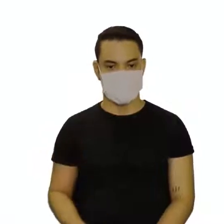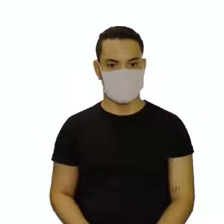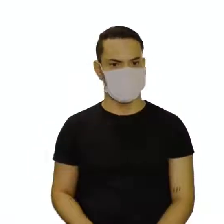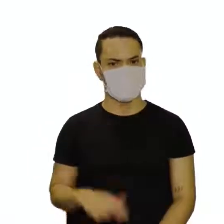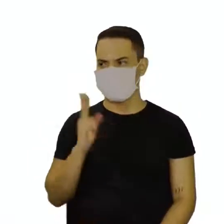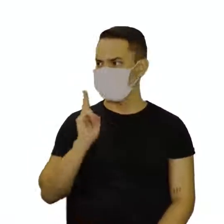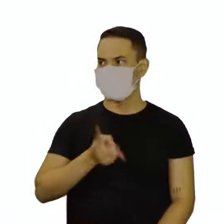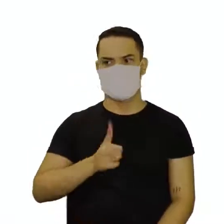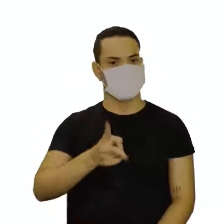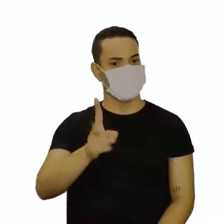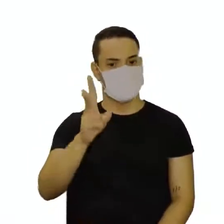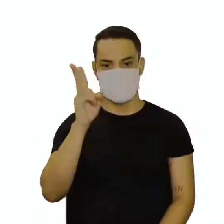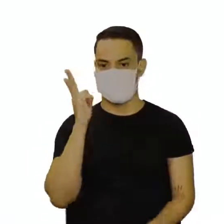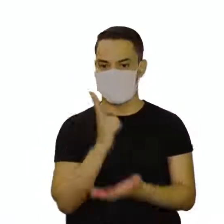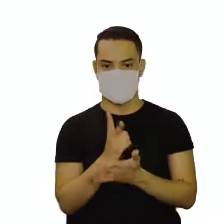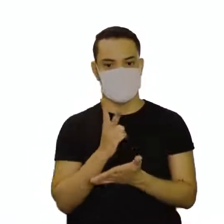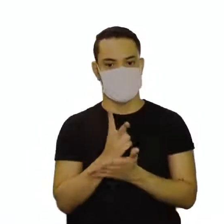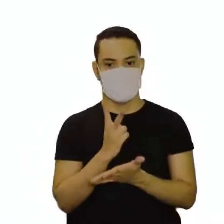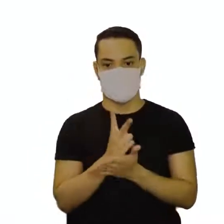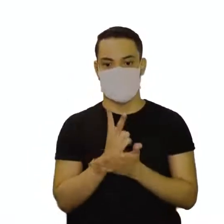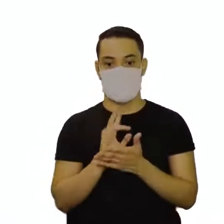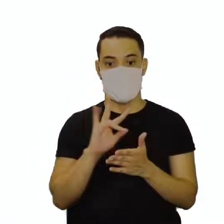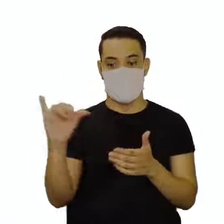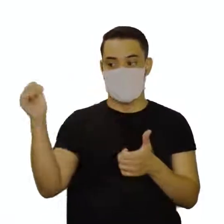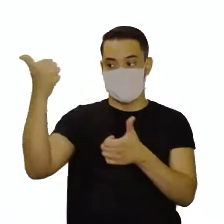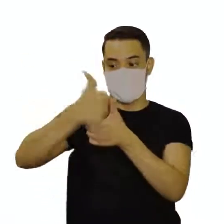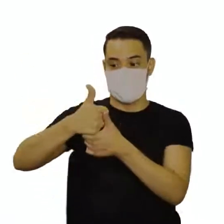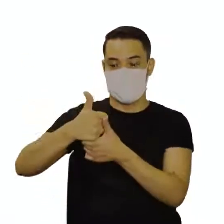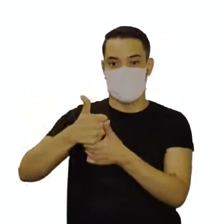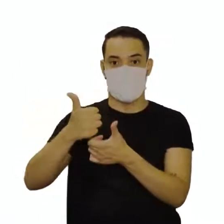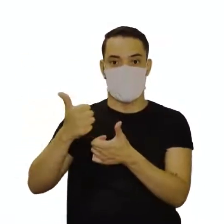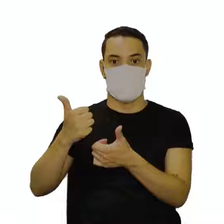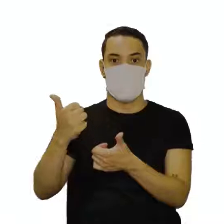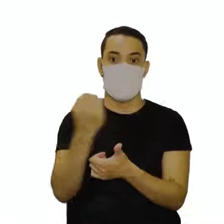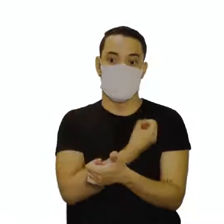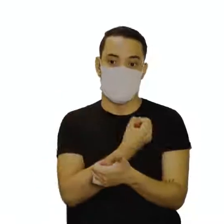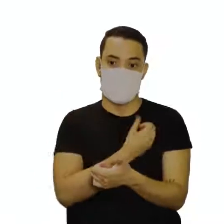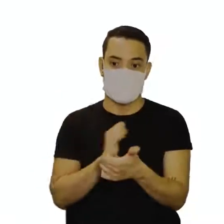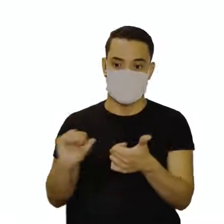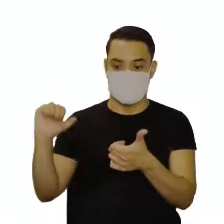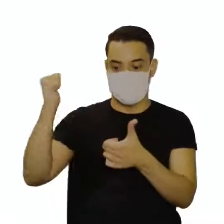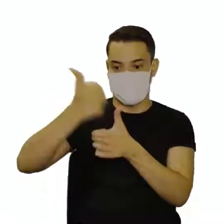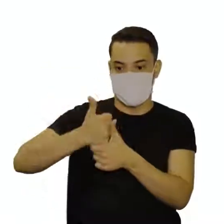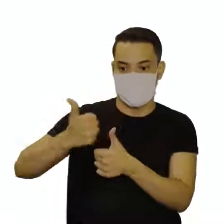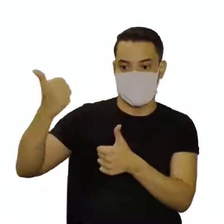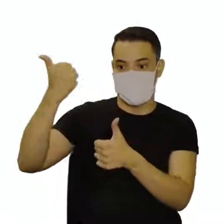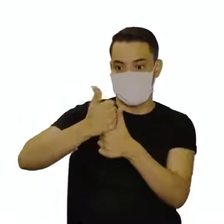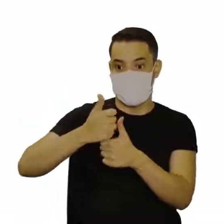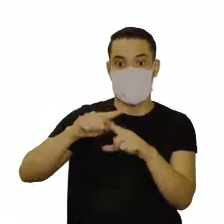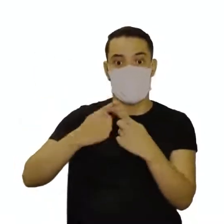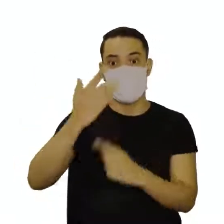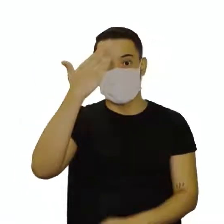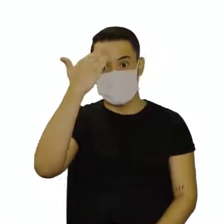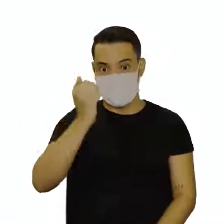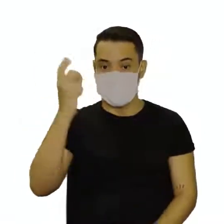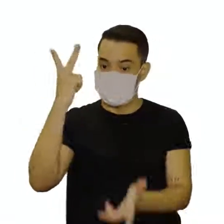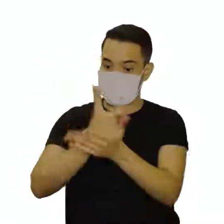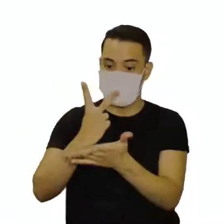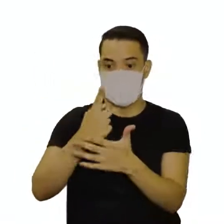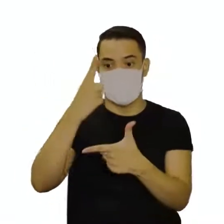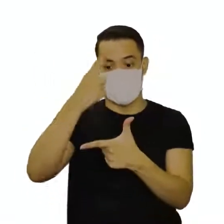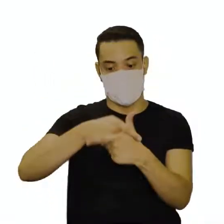E assim sucessivamente, você vai só substituindo valores. Mas você sabe que toda vez que dividir a tensão